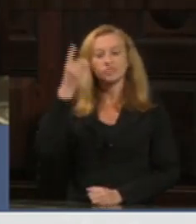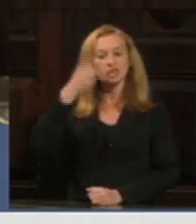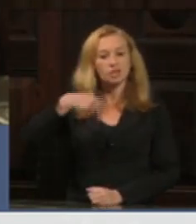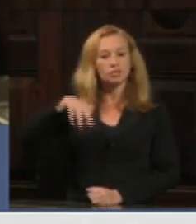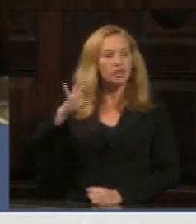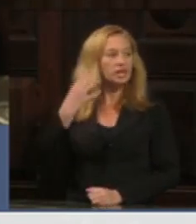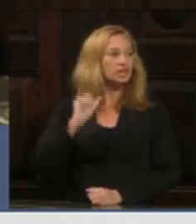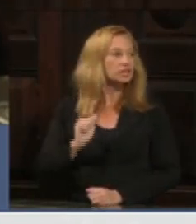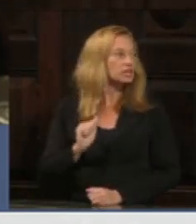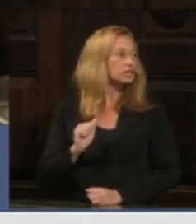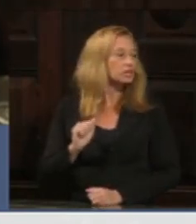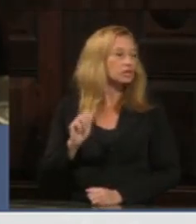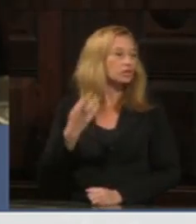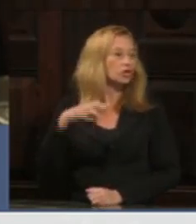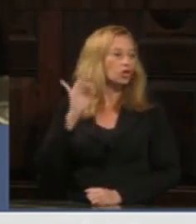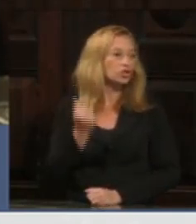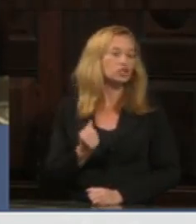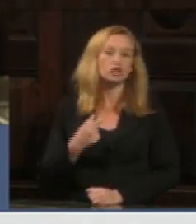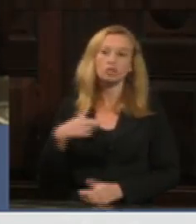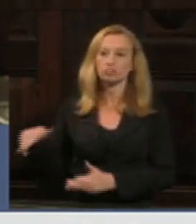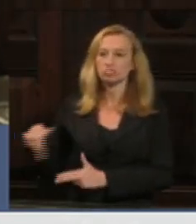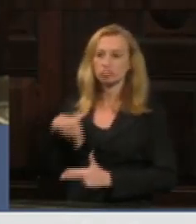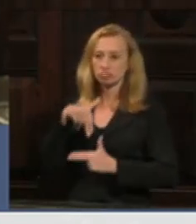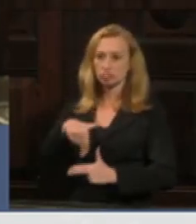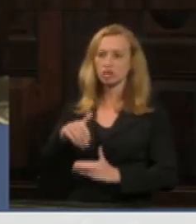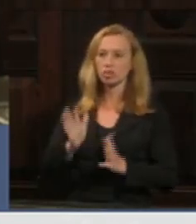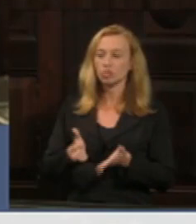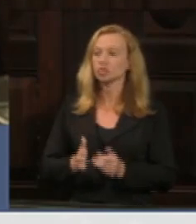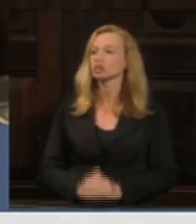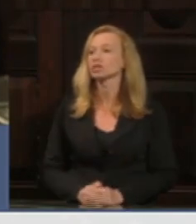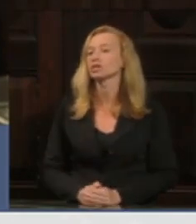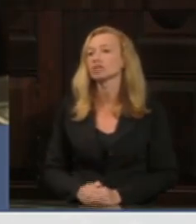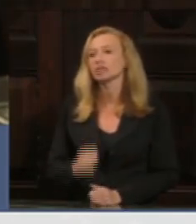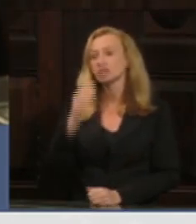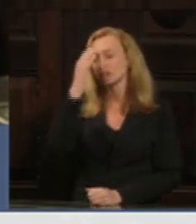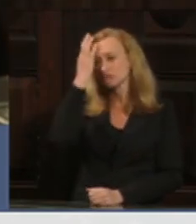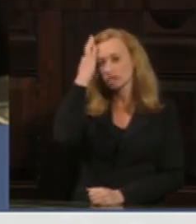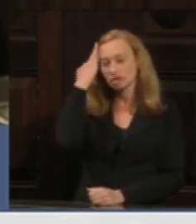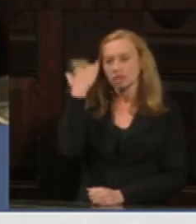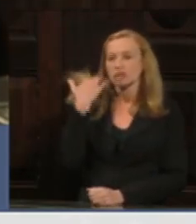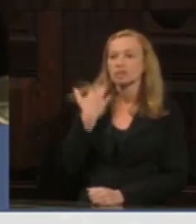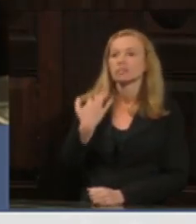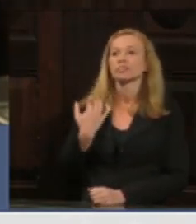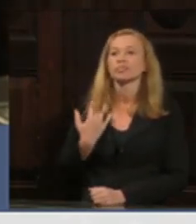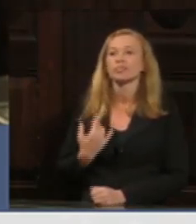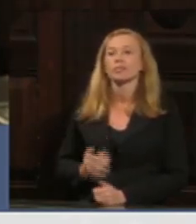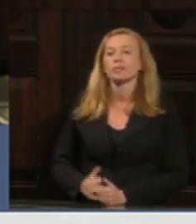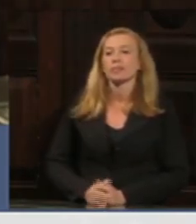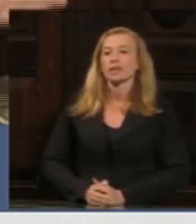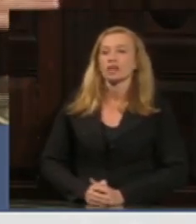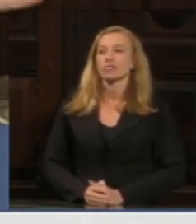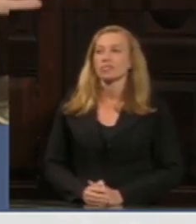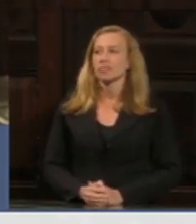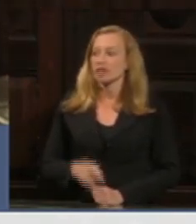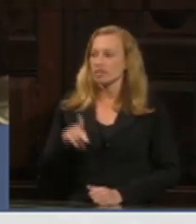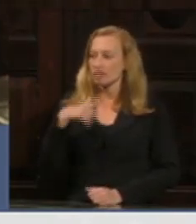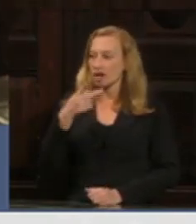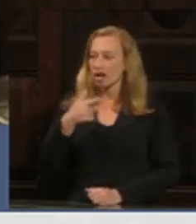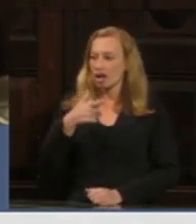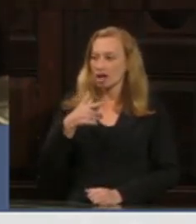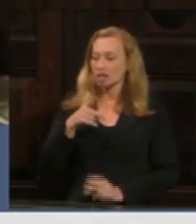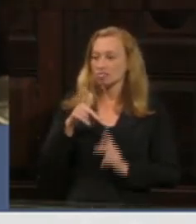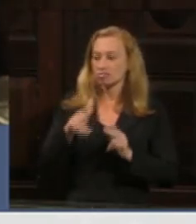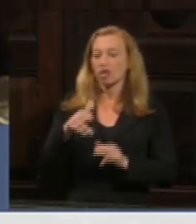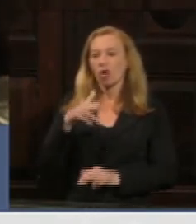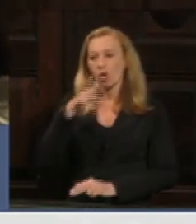eu assumo a tribuna na tarde de hoje para restituir, assim como fiz ontem em relação